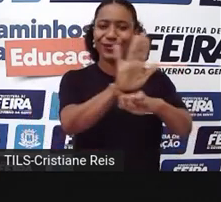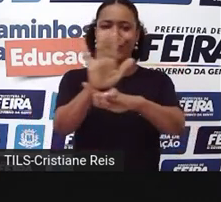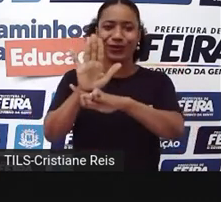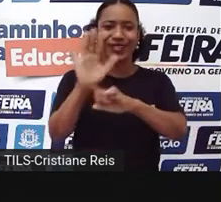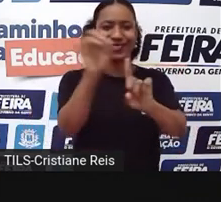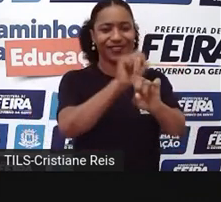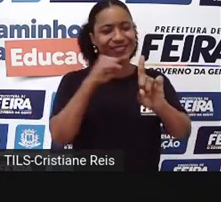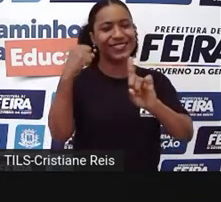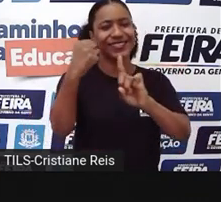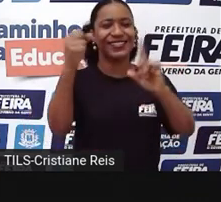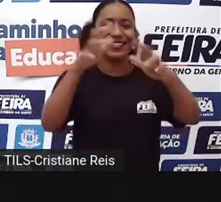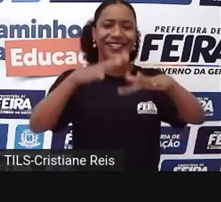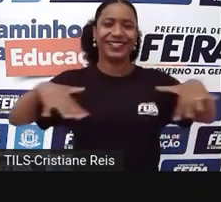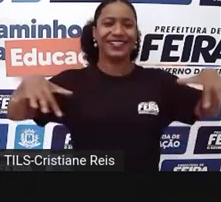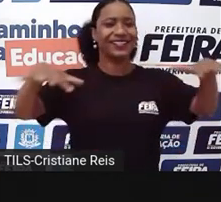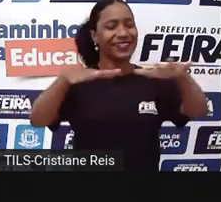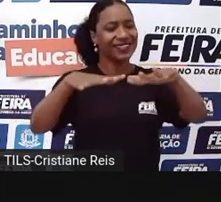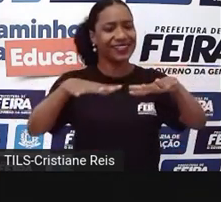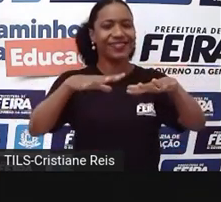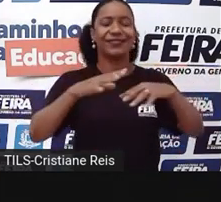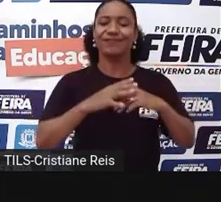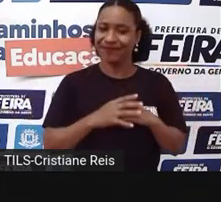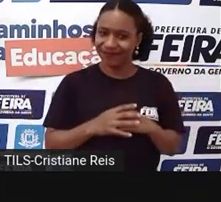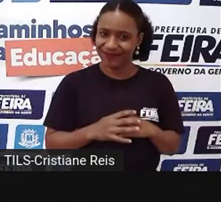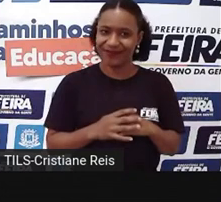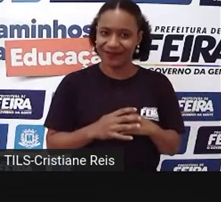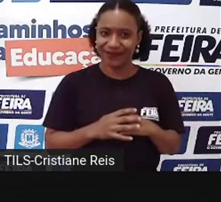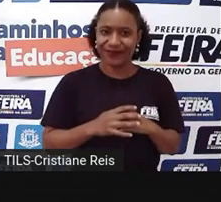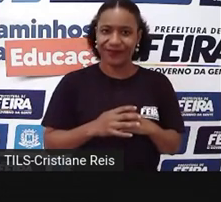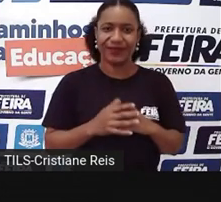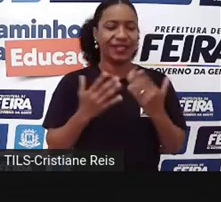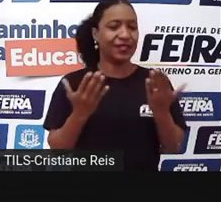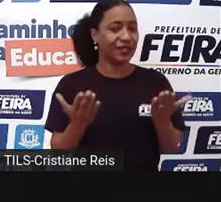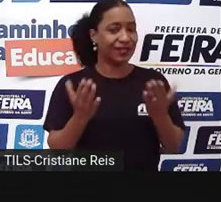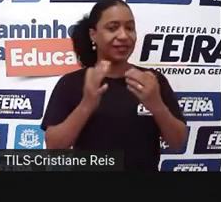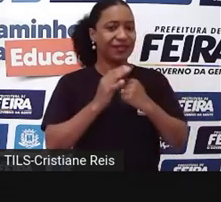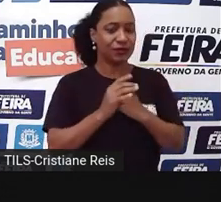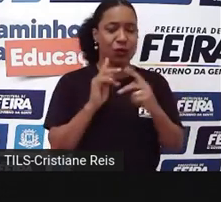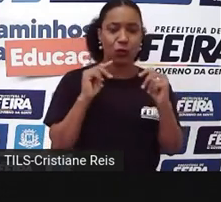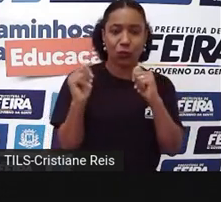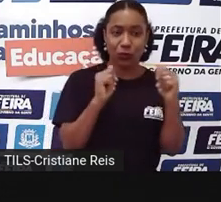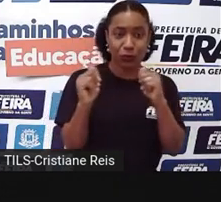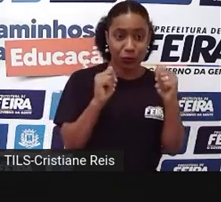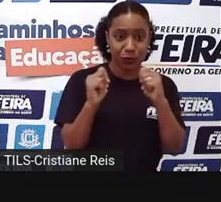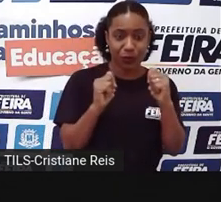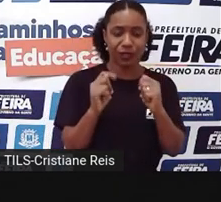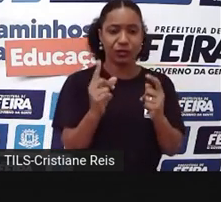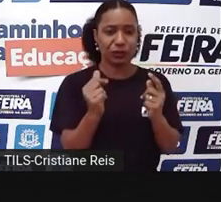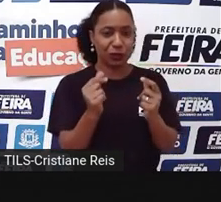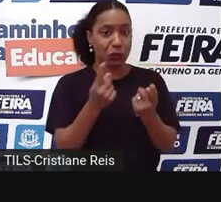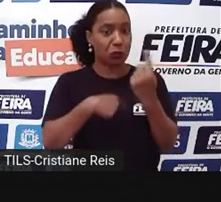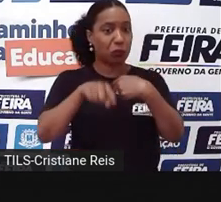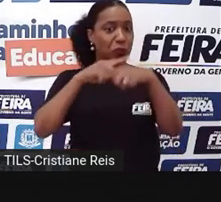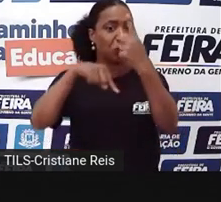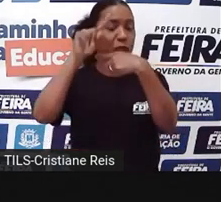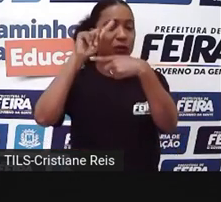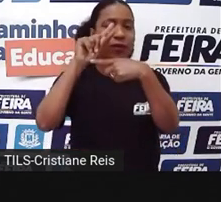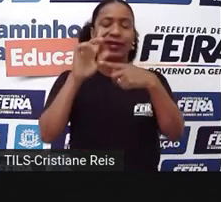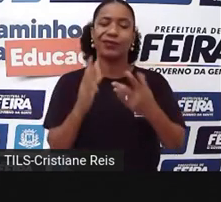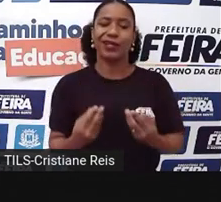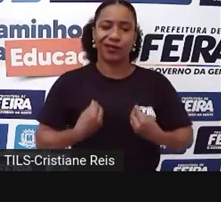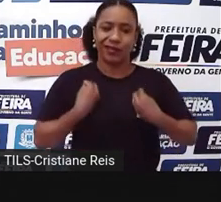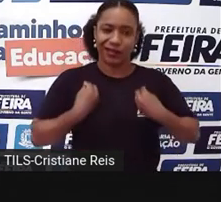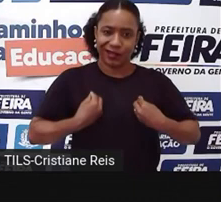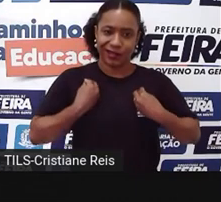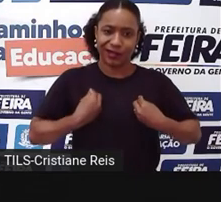para a sociedade. De todas as formas possíveis, não só aquela econômica, mas que também, né, tem aquele lado humano ali.